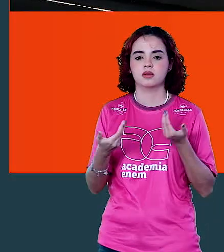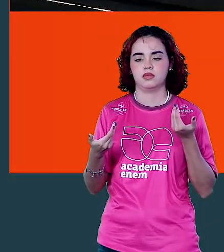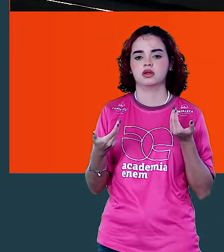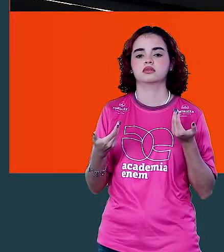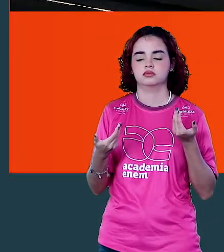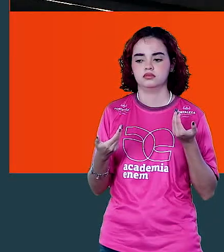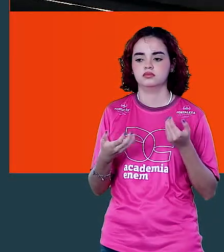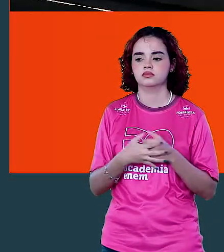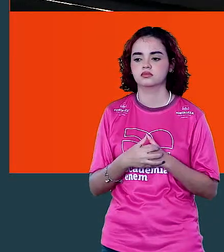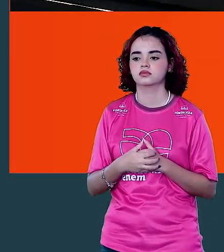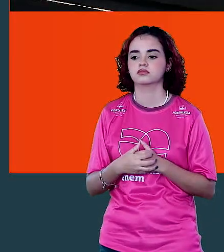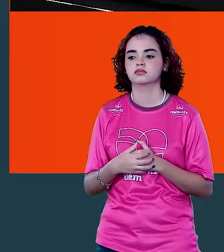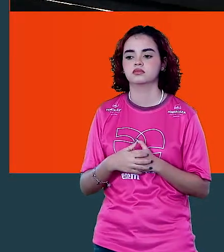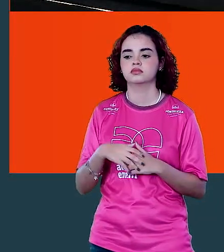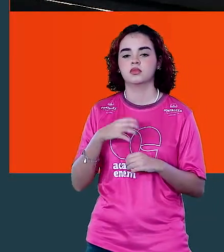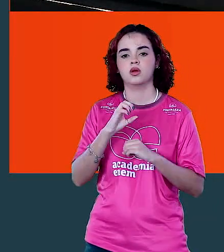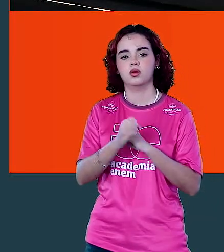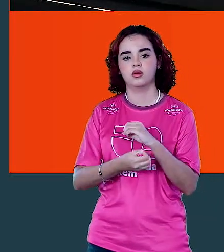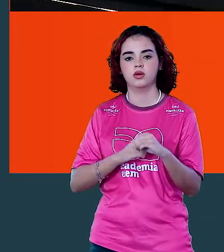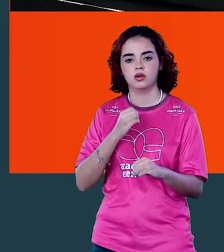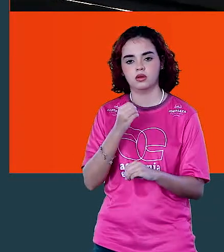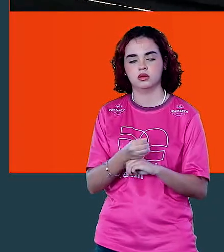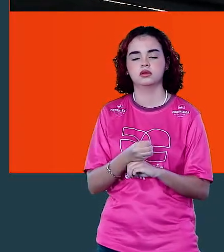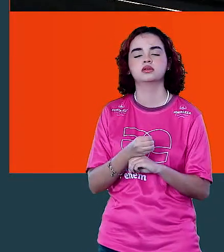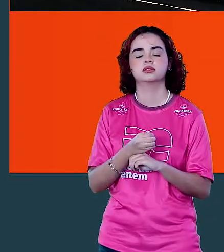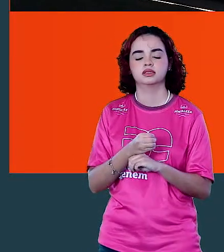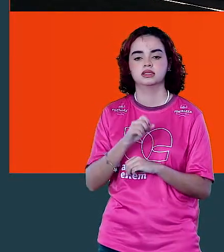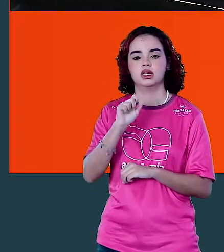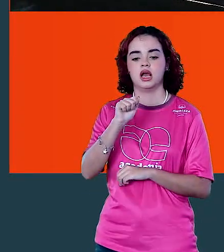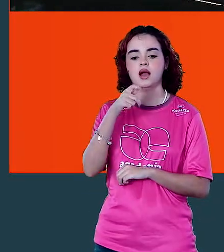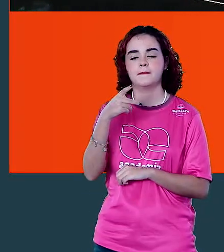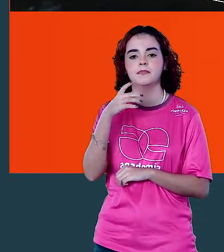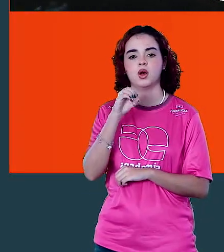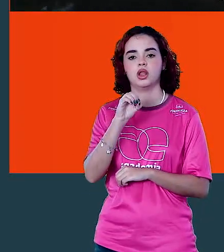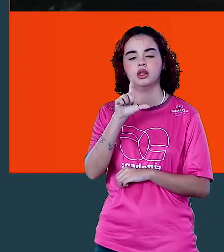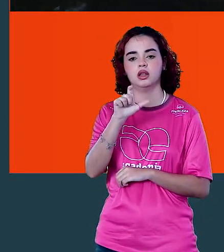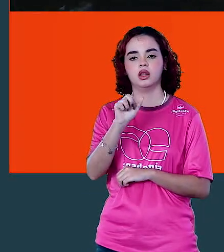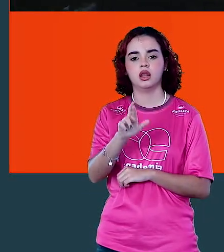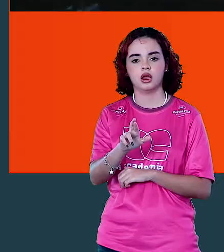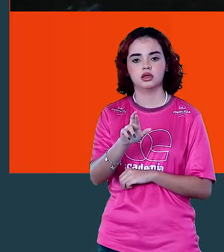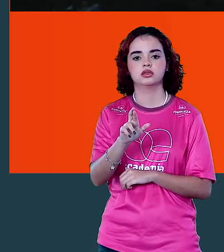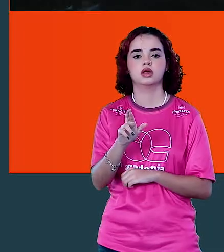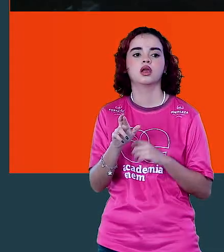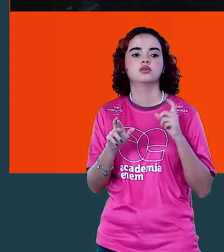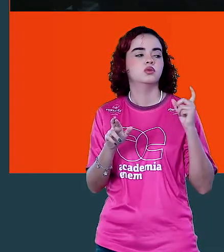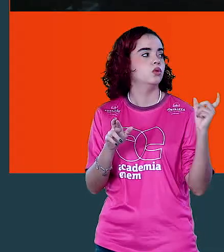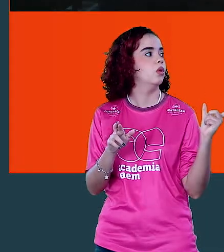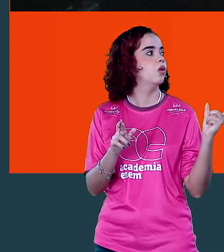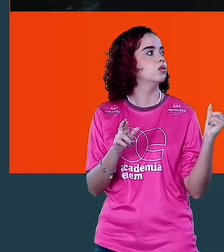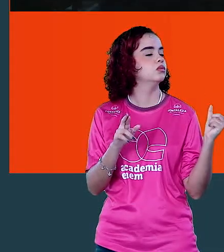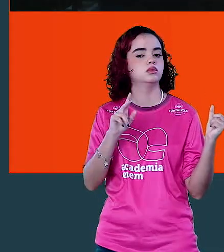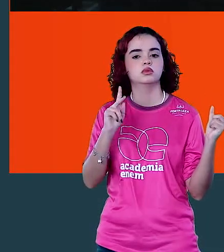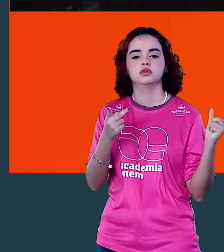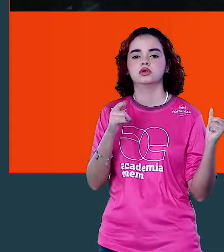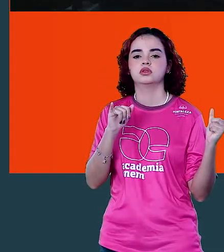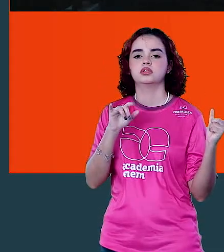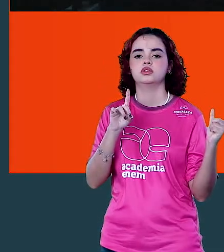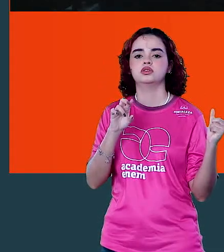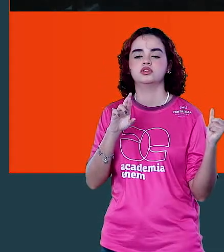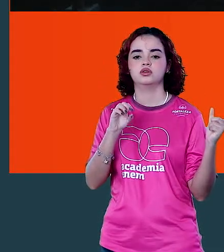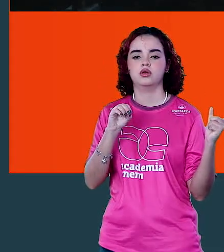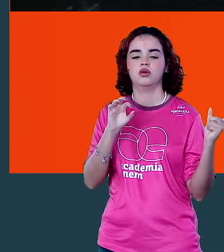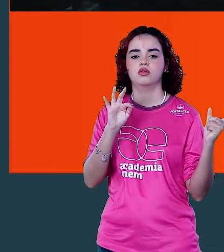né? Então as moléculas que são apolares, elas recebem aquele nome ali, ó. Hidrofóbico ou